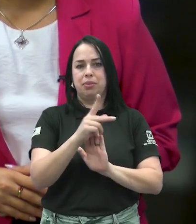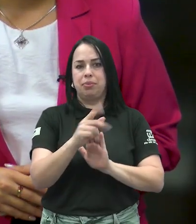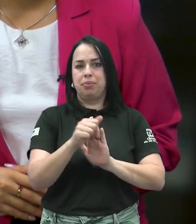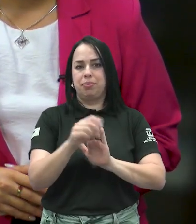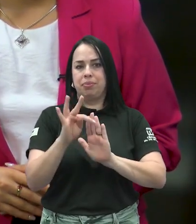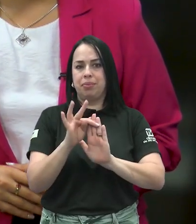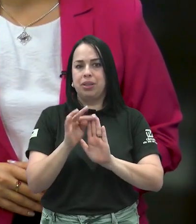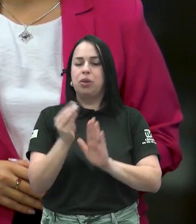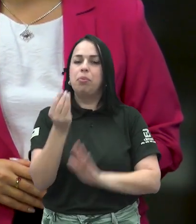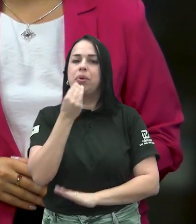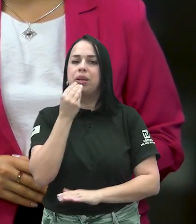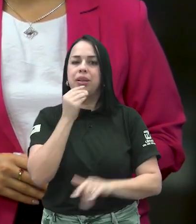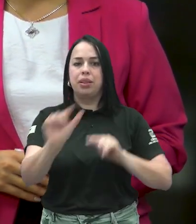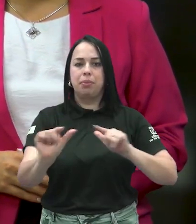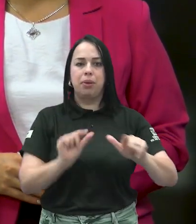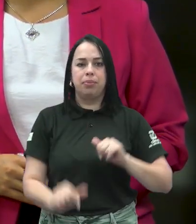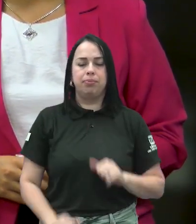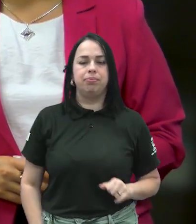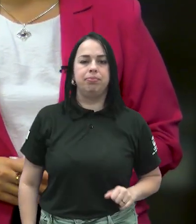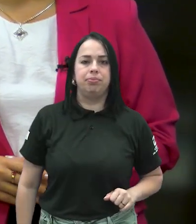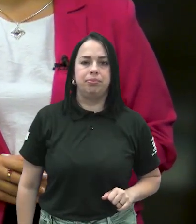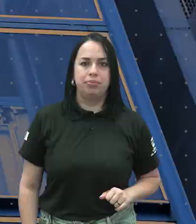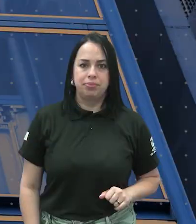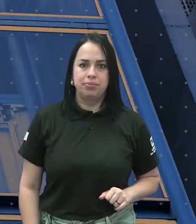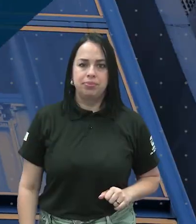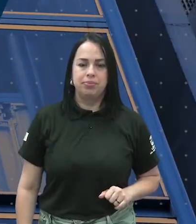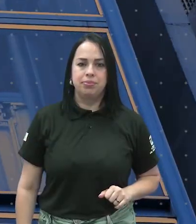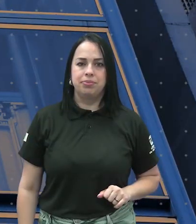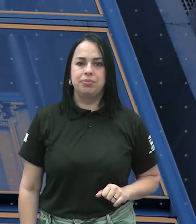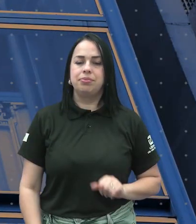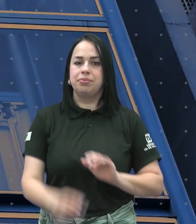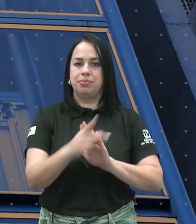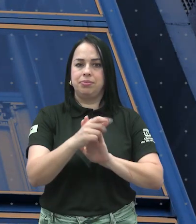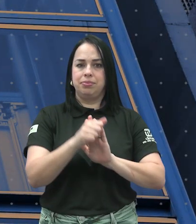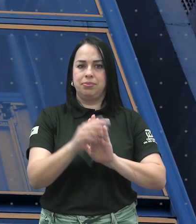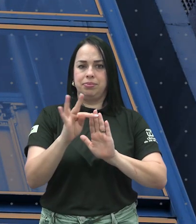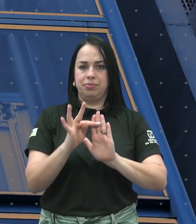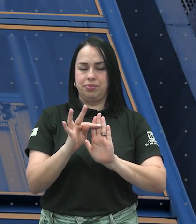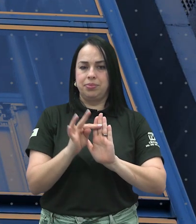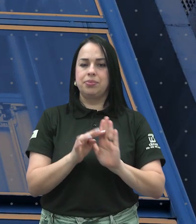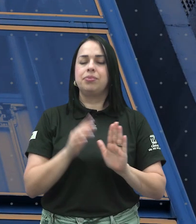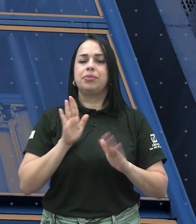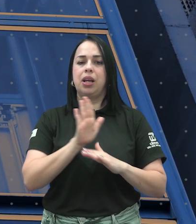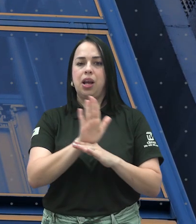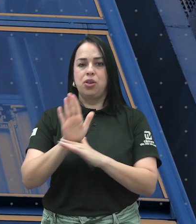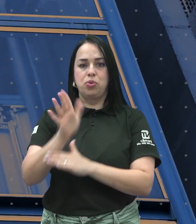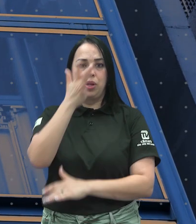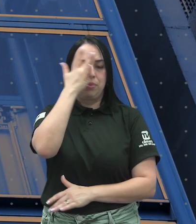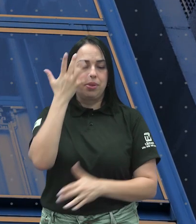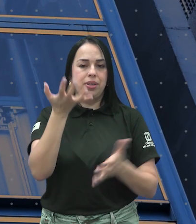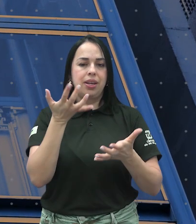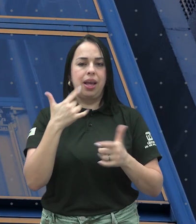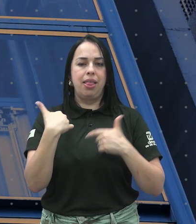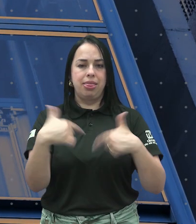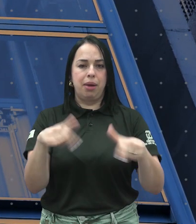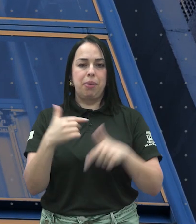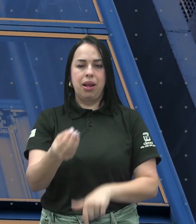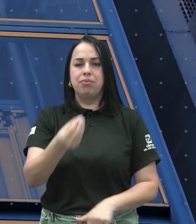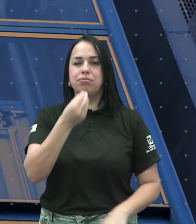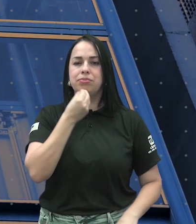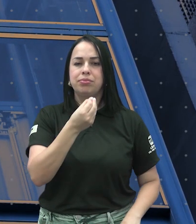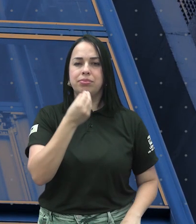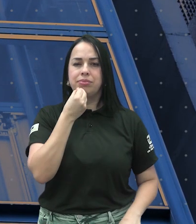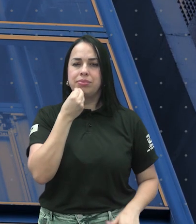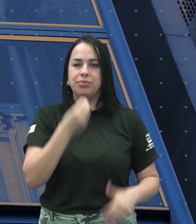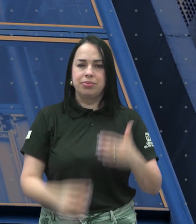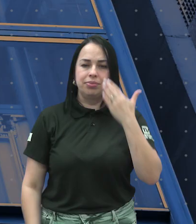emprego? Chegou a hora da nossa agenda de serviços. Posto de atendimento ao trabalhador de São José